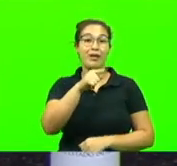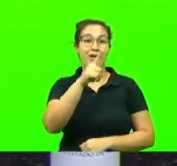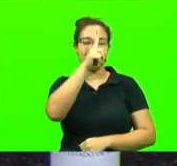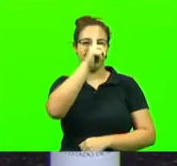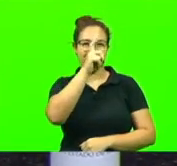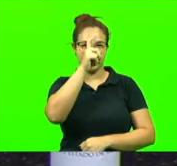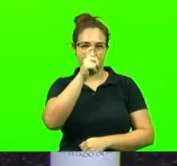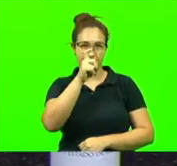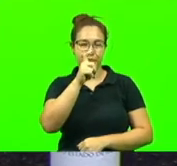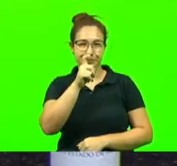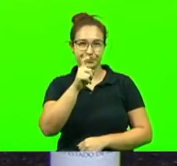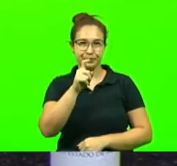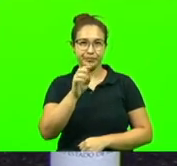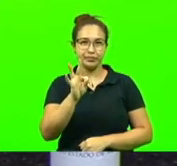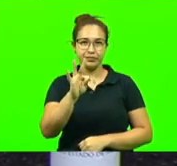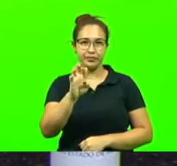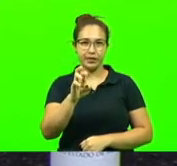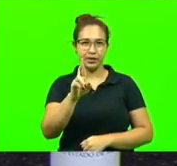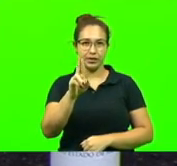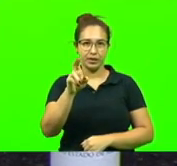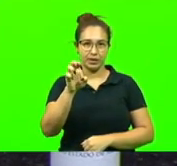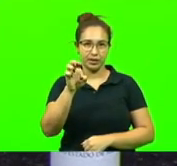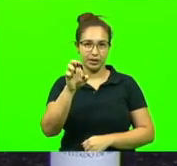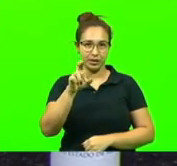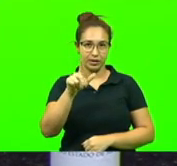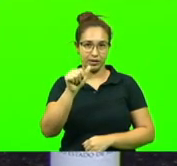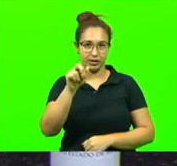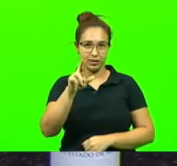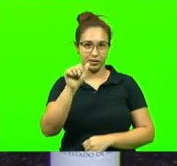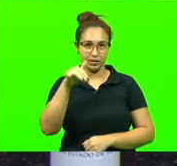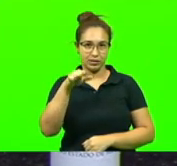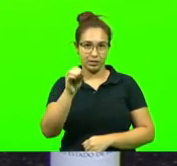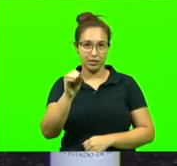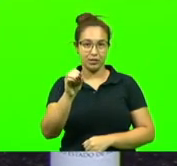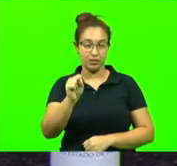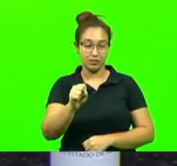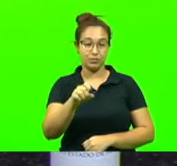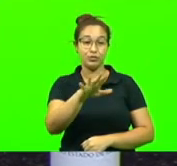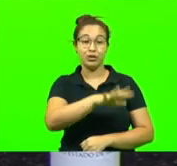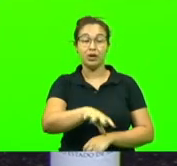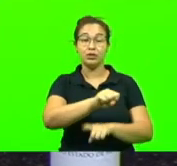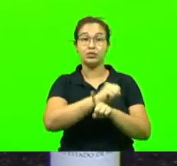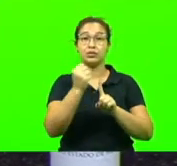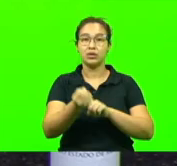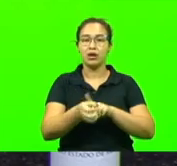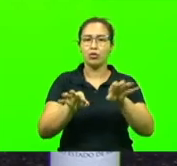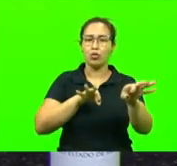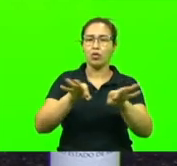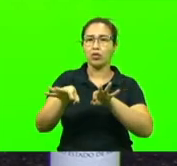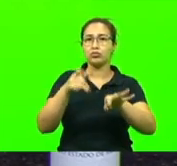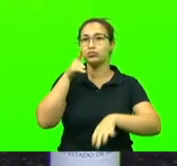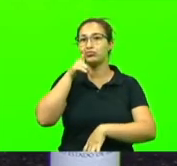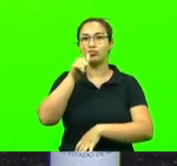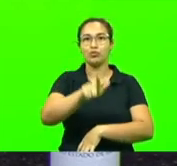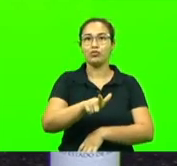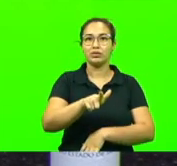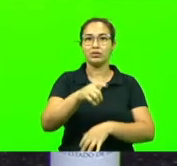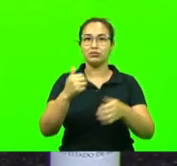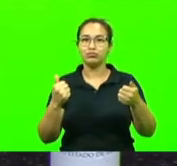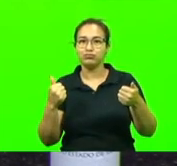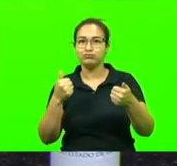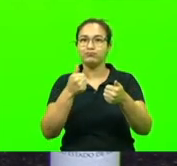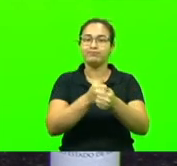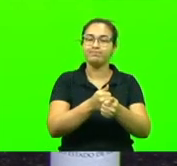Ramos, quando na minha época de vereador, a sociedade se organizou e conseguiu apoio